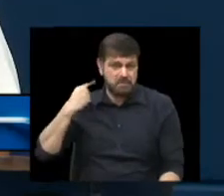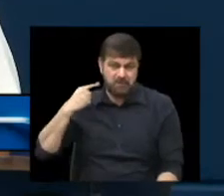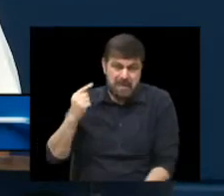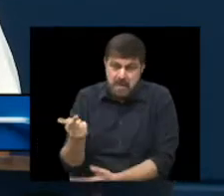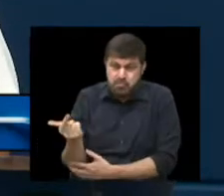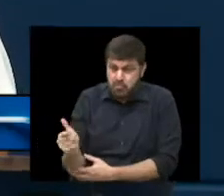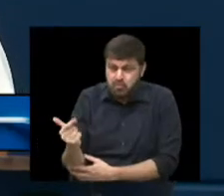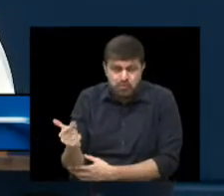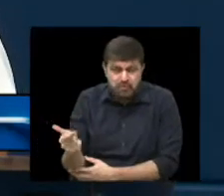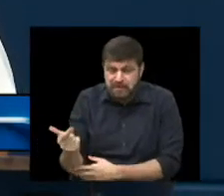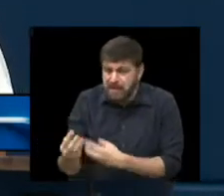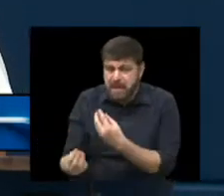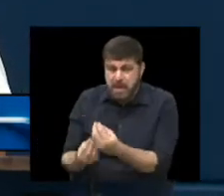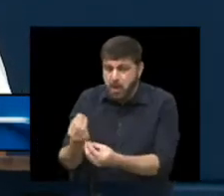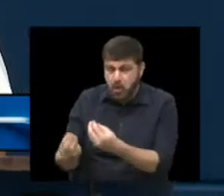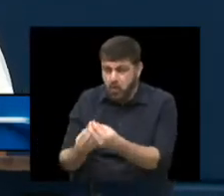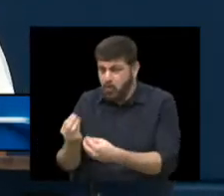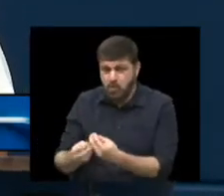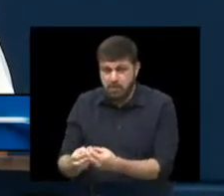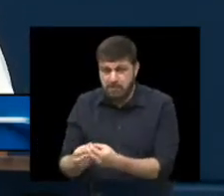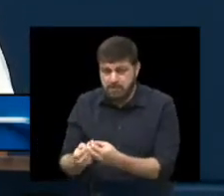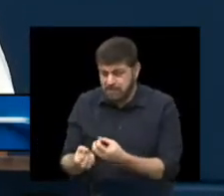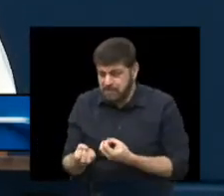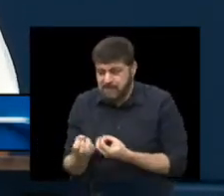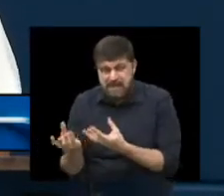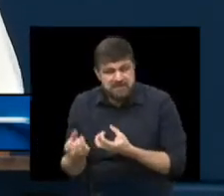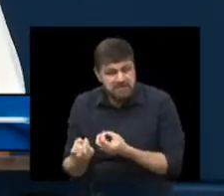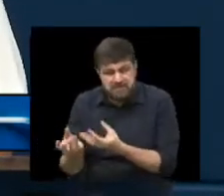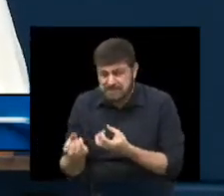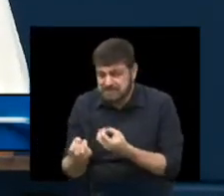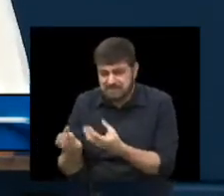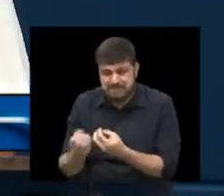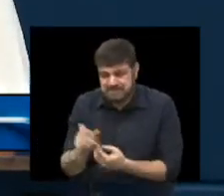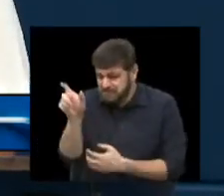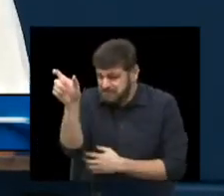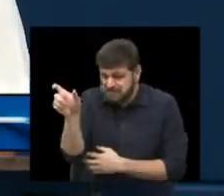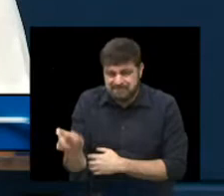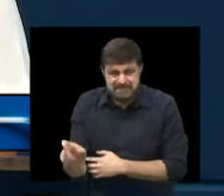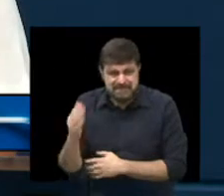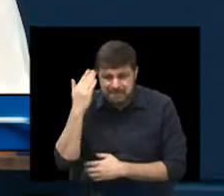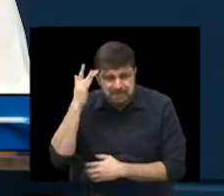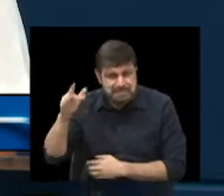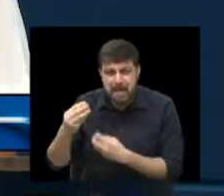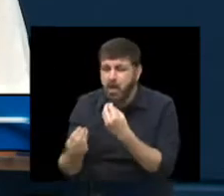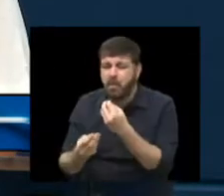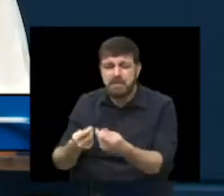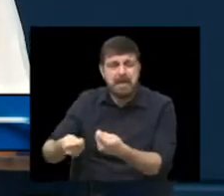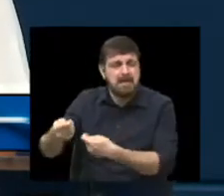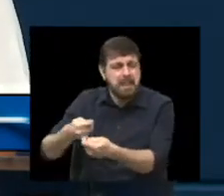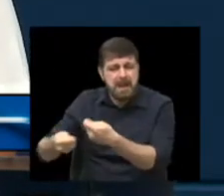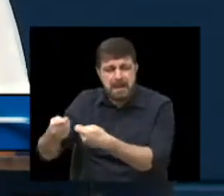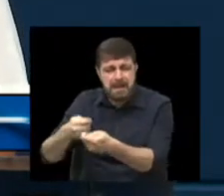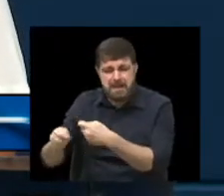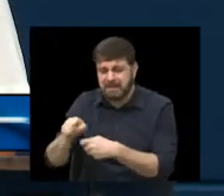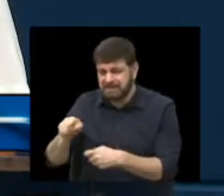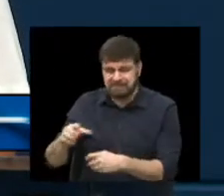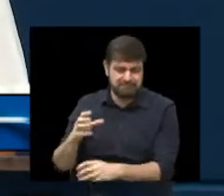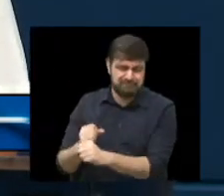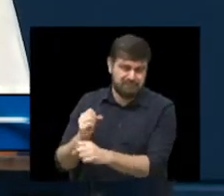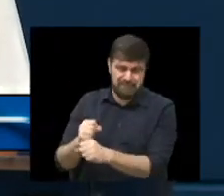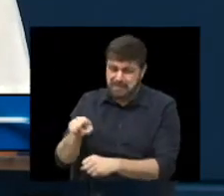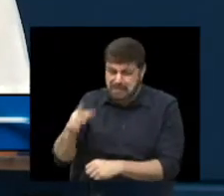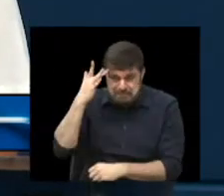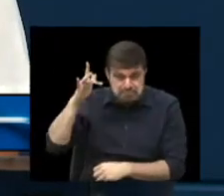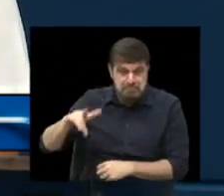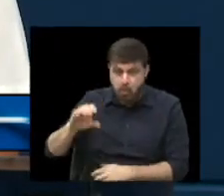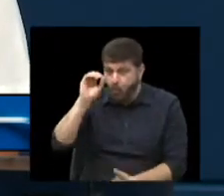tem condições, nem acesso à informação desse mundo financeiro, que não tem um escritório de contabilidade.